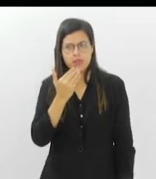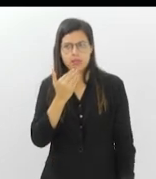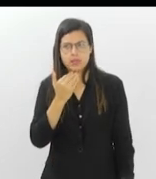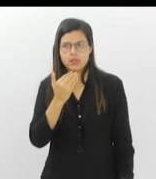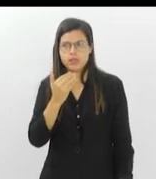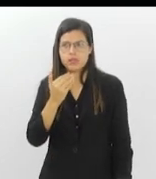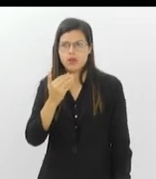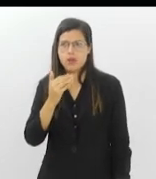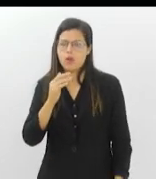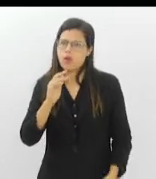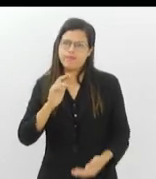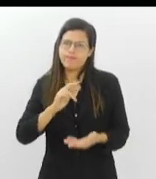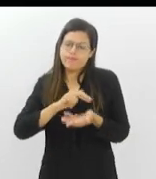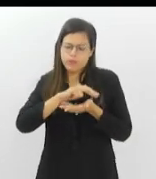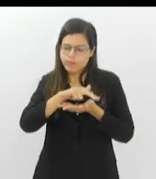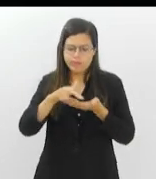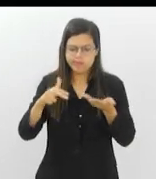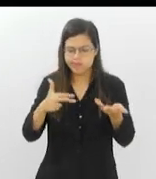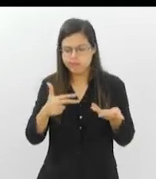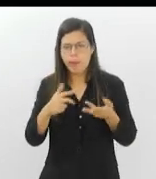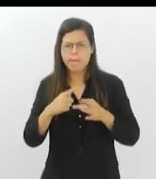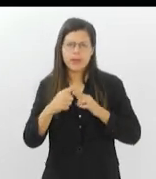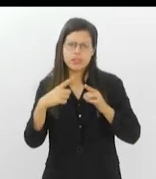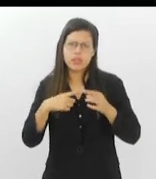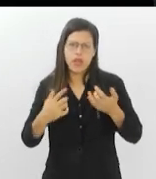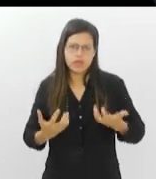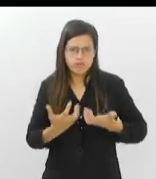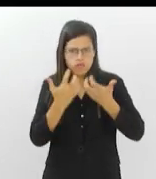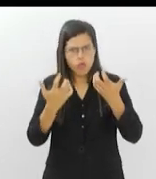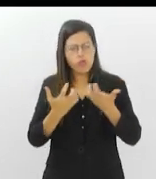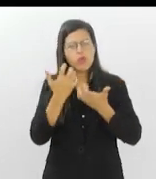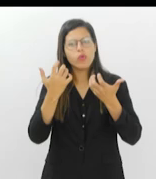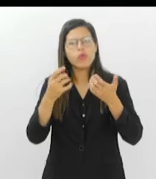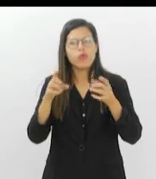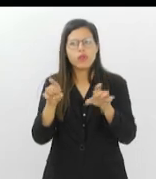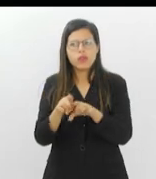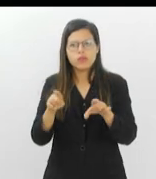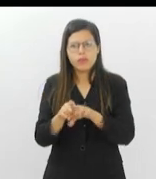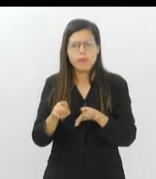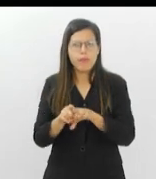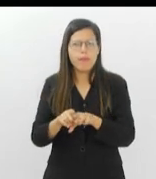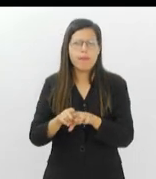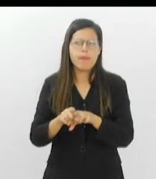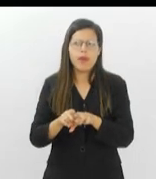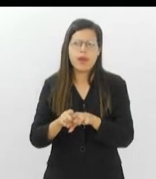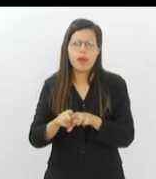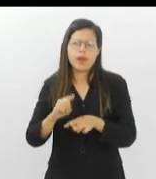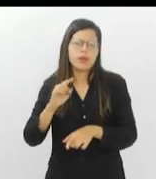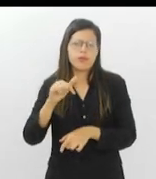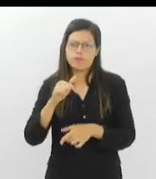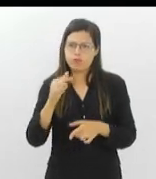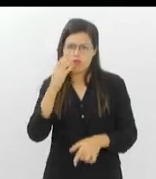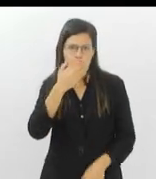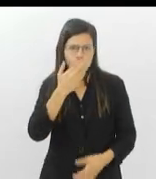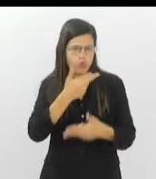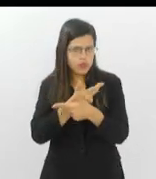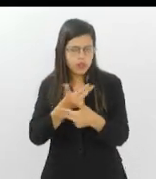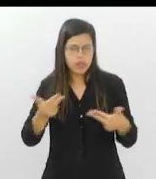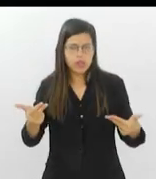tanto diversa, mas tem bastante folhas, tem bastante cereais, legumes, tubérculos, frutas, legumes, e a gente